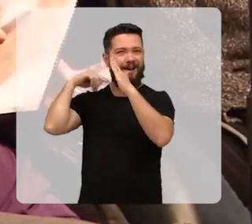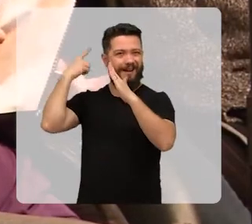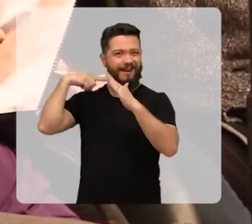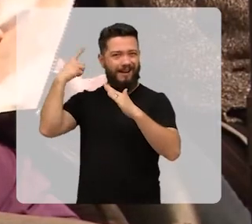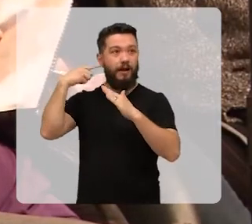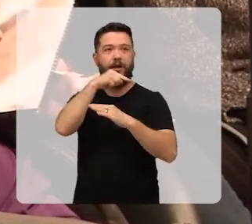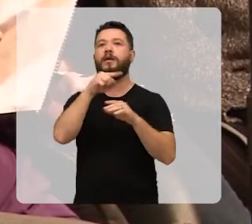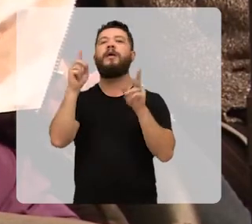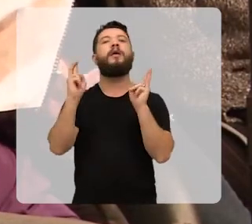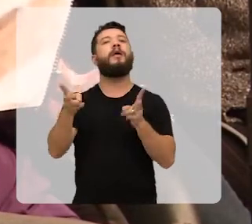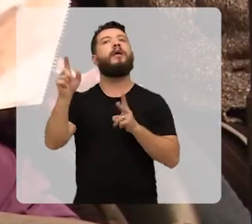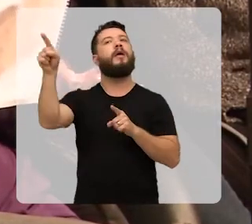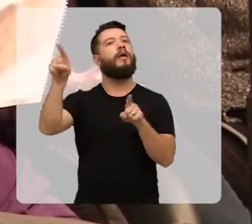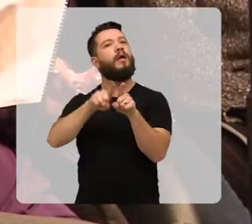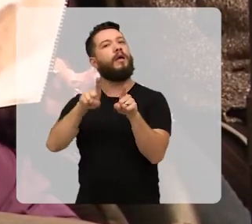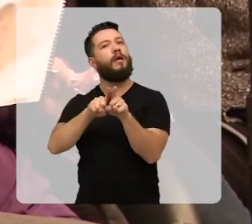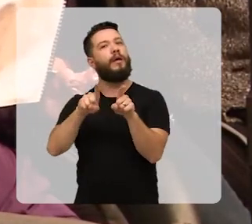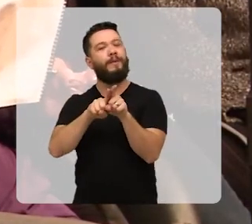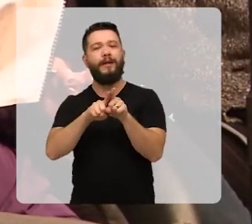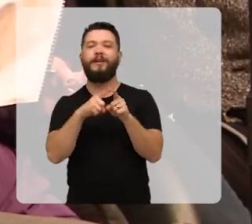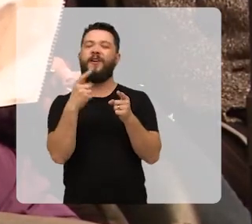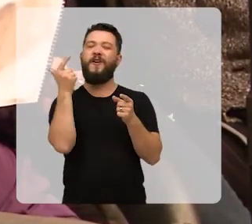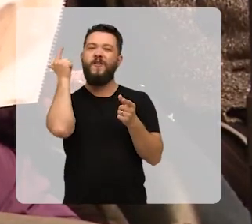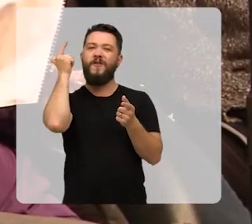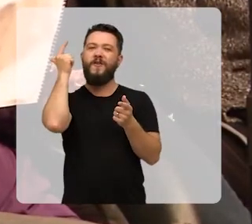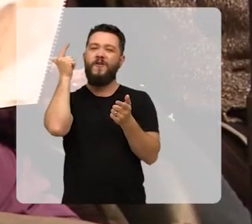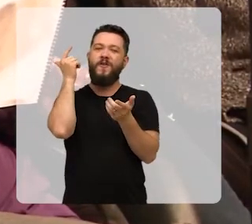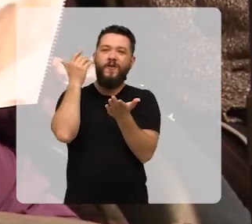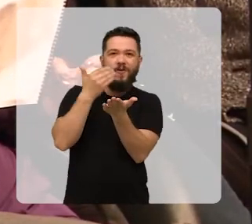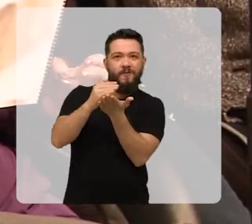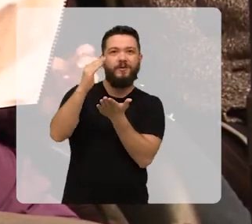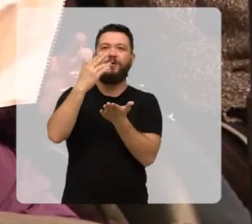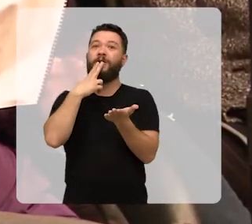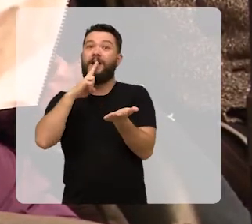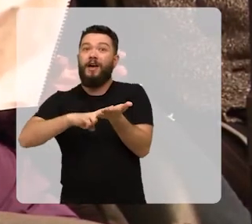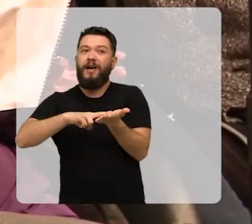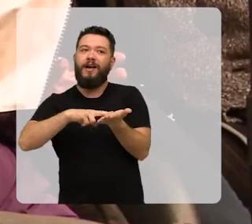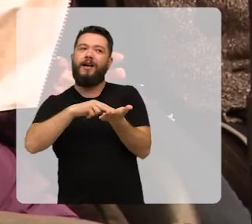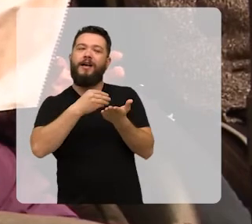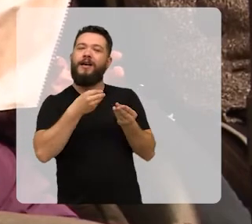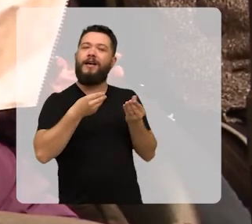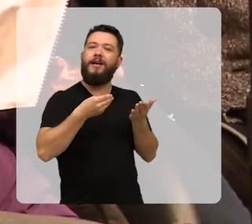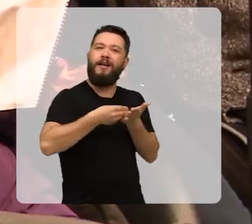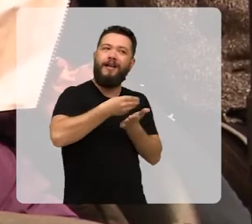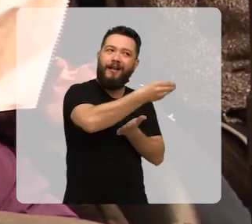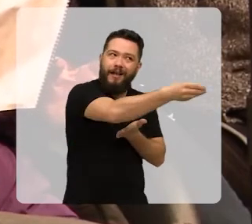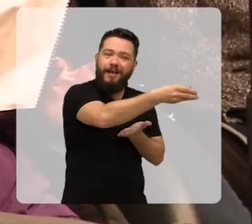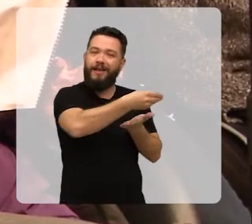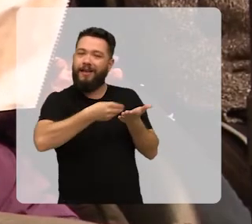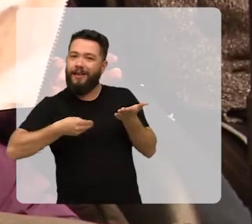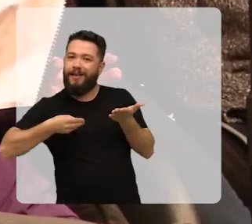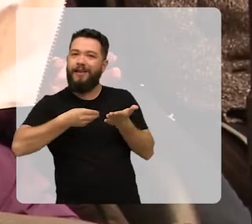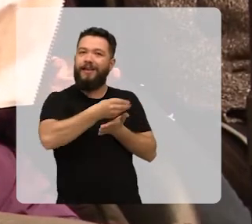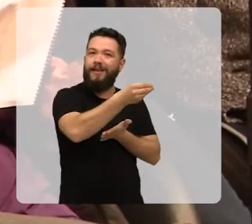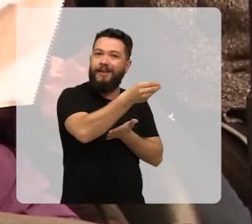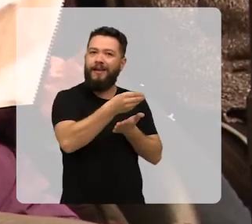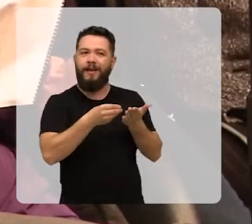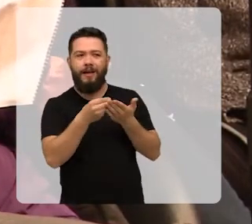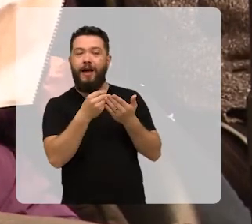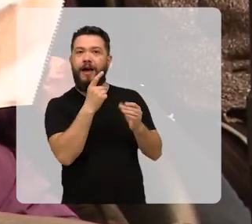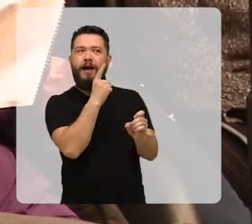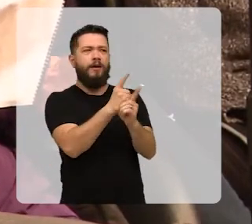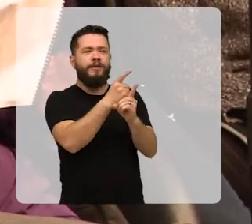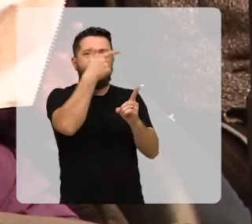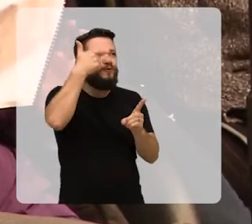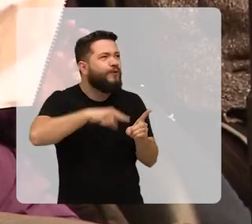de cartas. Porque quando o Henri encontrei por acaso uma semana depois, fiquei sabendo que